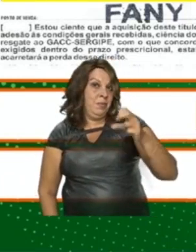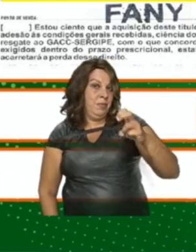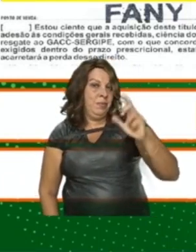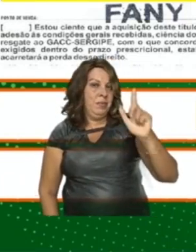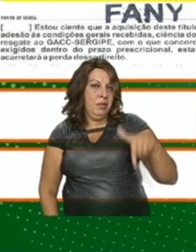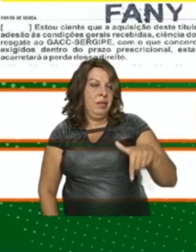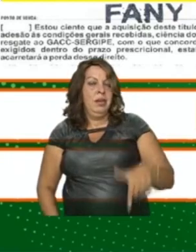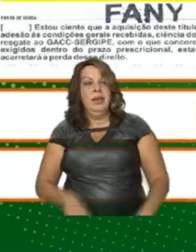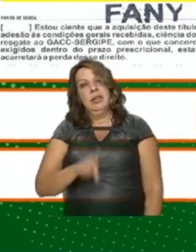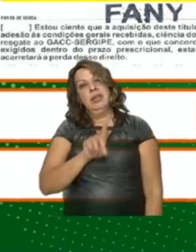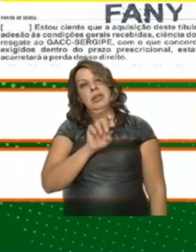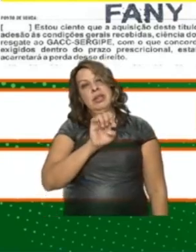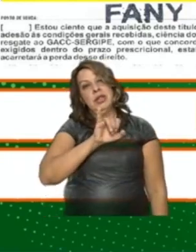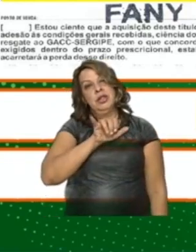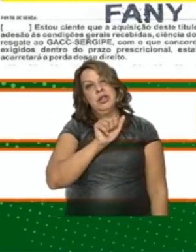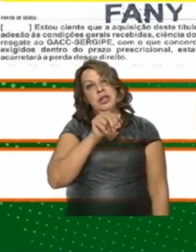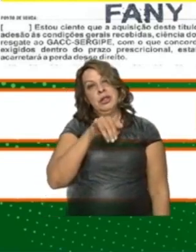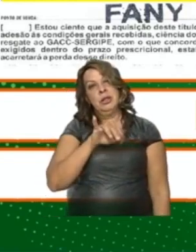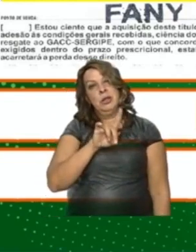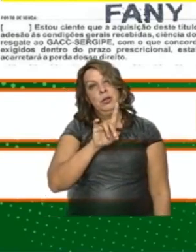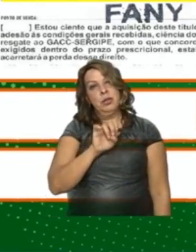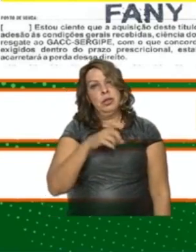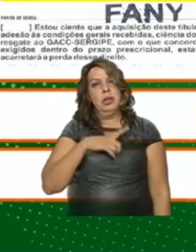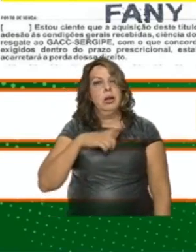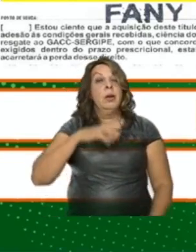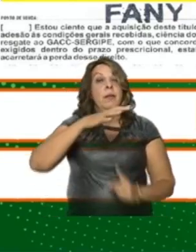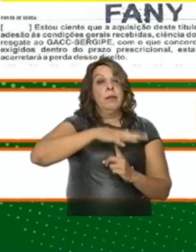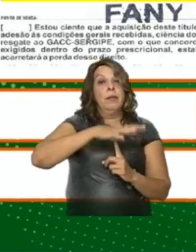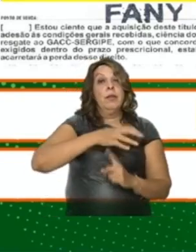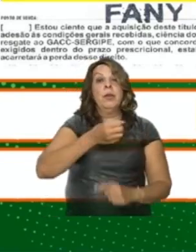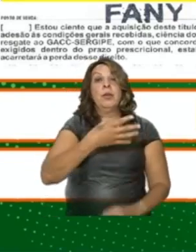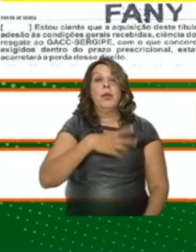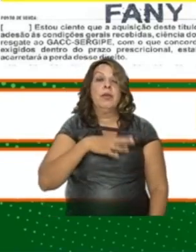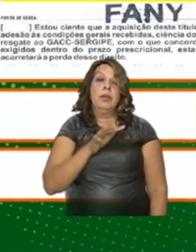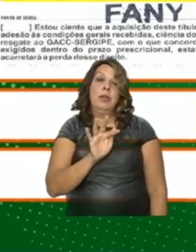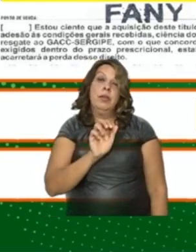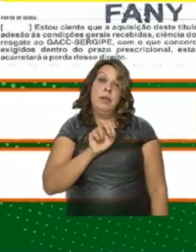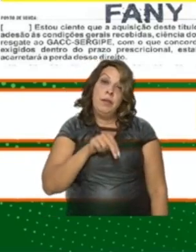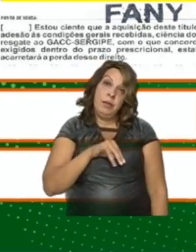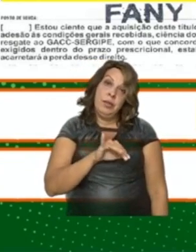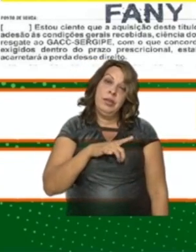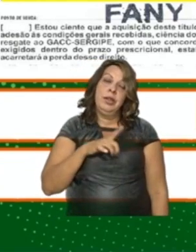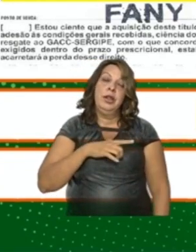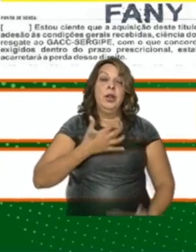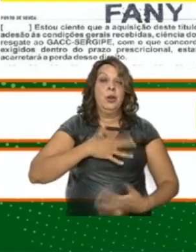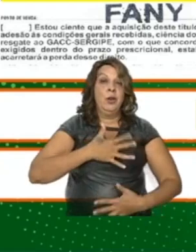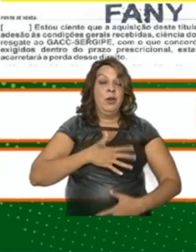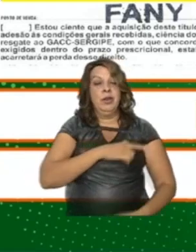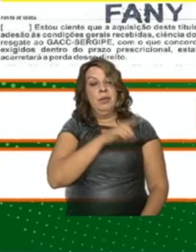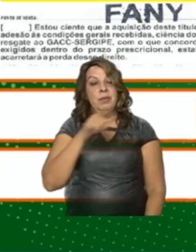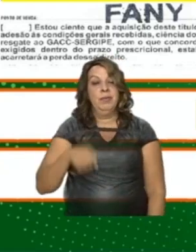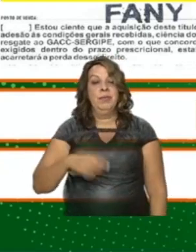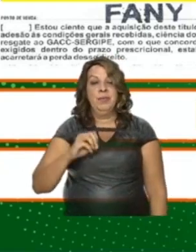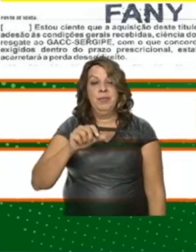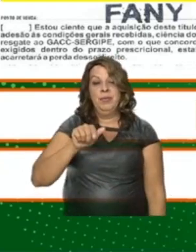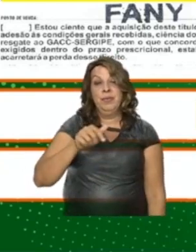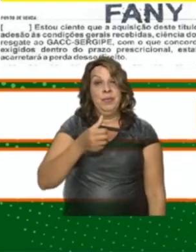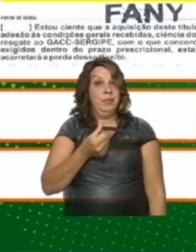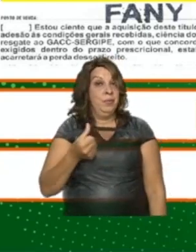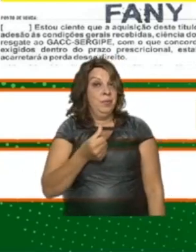037565, Dejanil de Alves Barreto, moradora de Feira Nova. Fani foi a pé quente da regional Glória. E aqui o título,